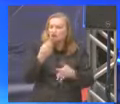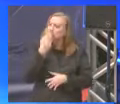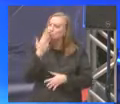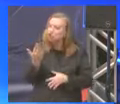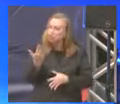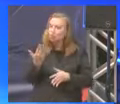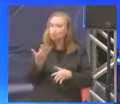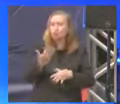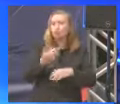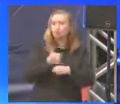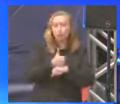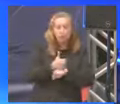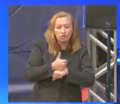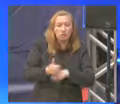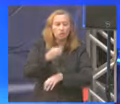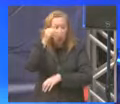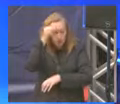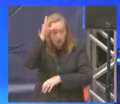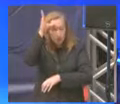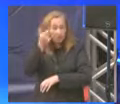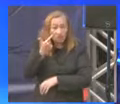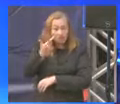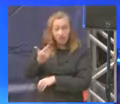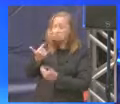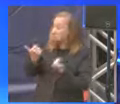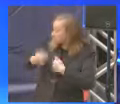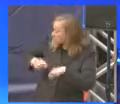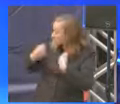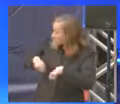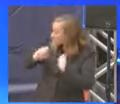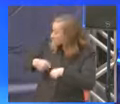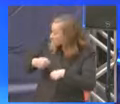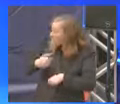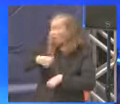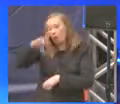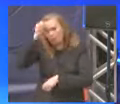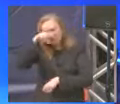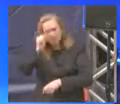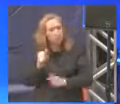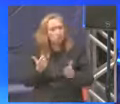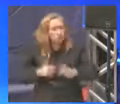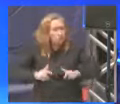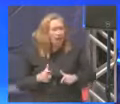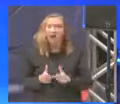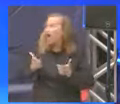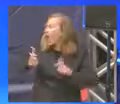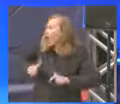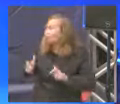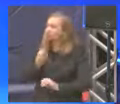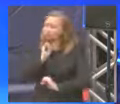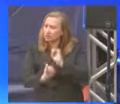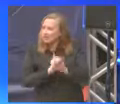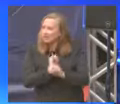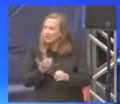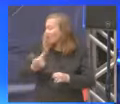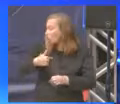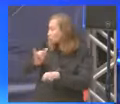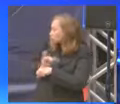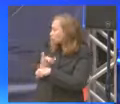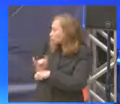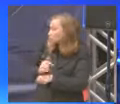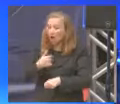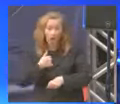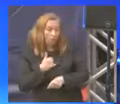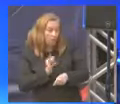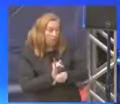de profissões, tipos de conhecimento, como a gente viu ali, que precisam. Olha, eu aprendi em algum lugar. Onde é que você aprendeu? Eu aprendi na internet, aprendi no YouTube, aprendi não